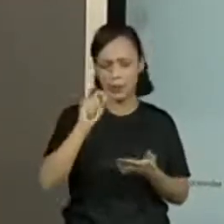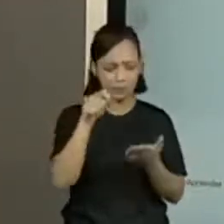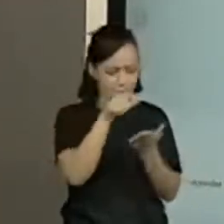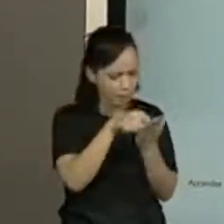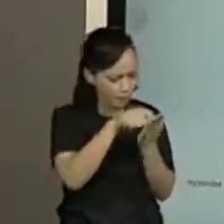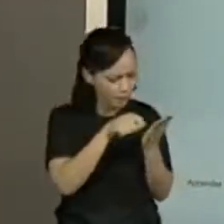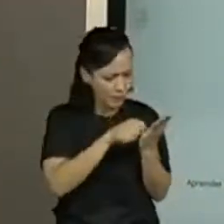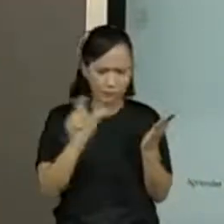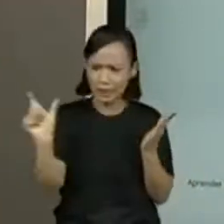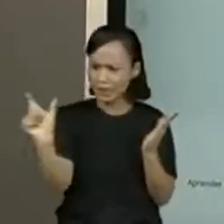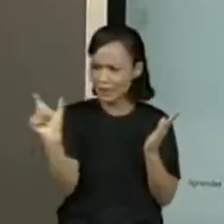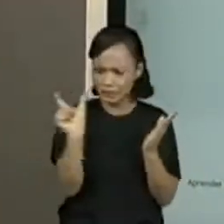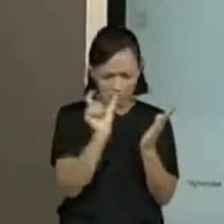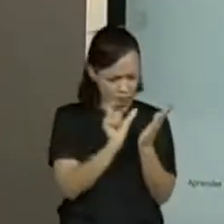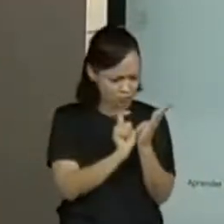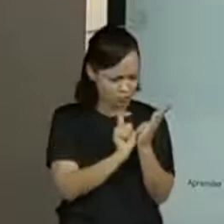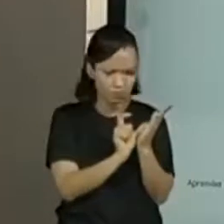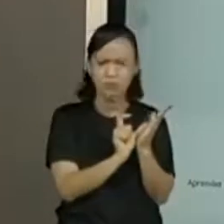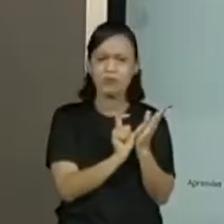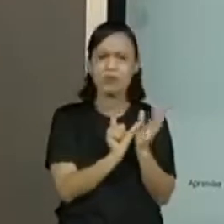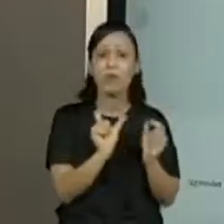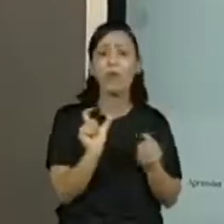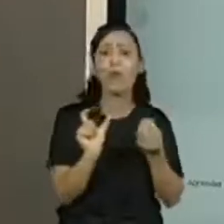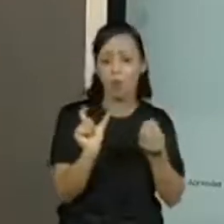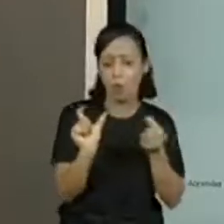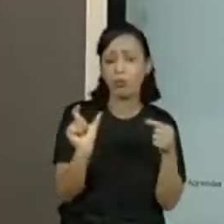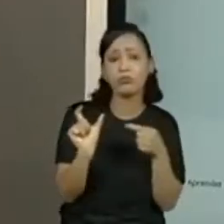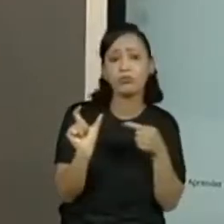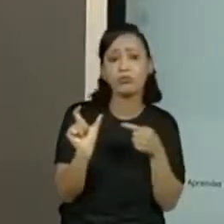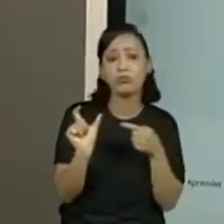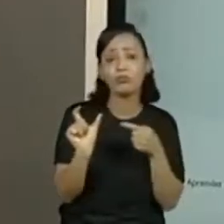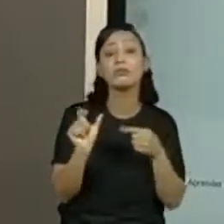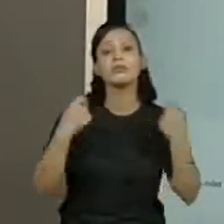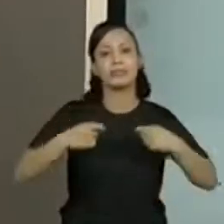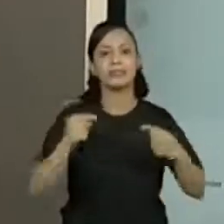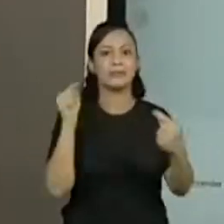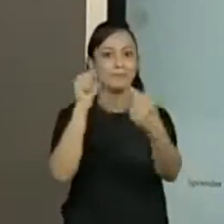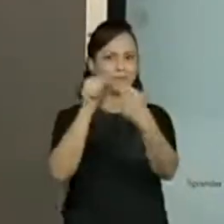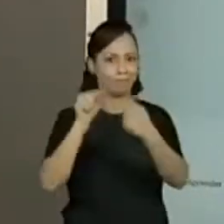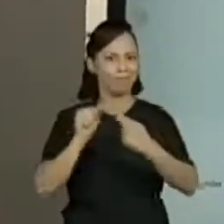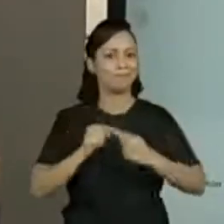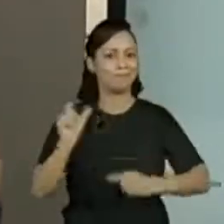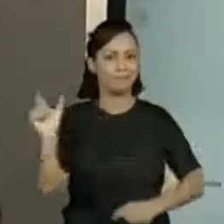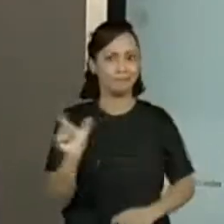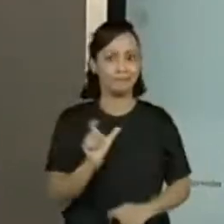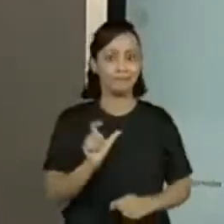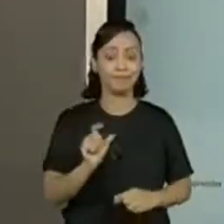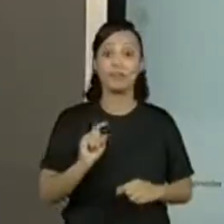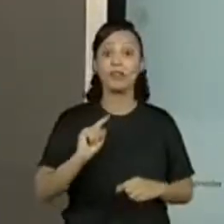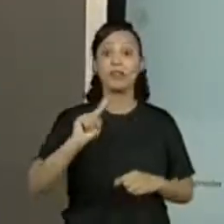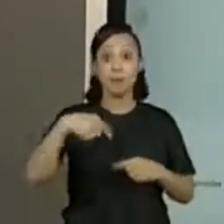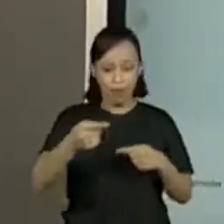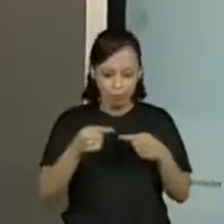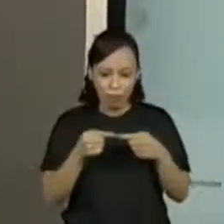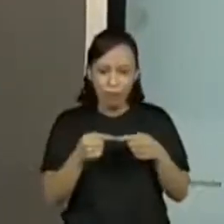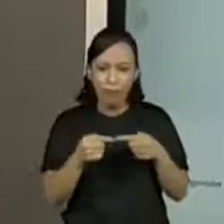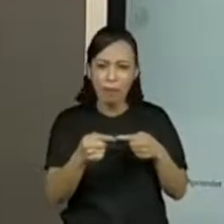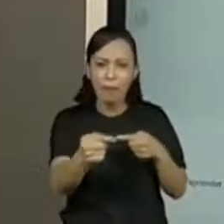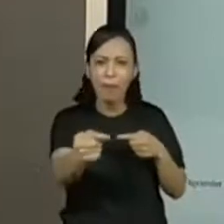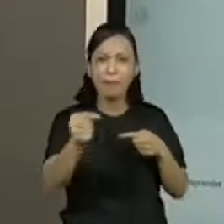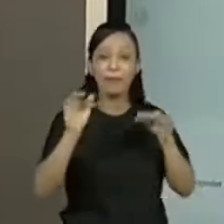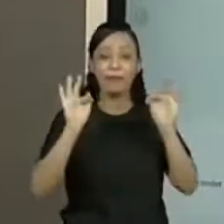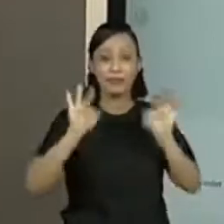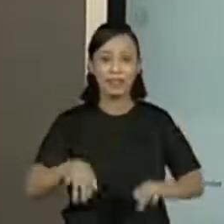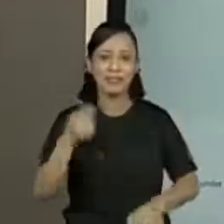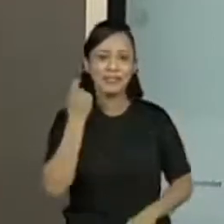palavras pensando sempre nas nossas preferências porque ao final dessa semana a gente vai fazer um